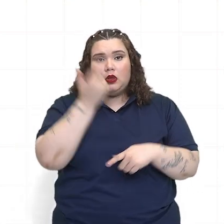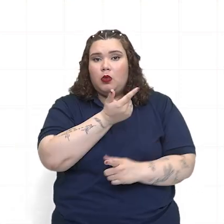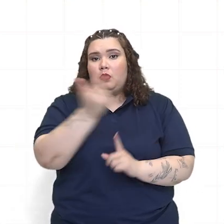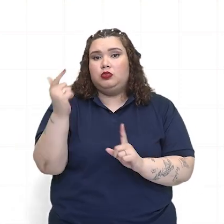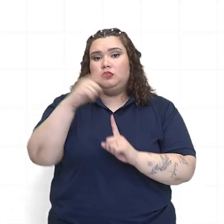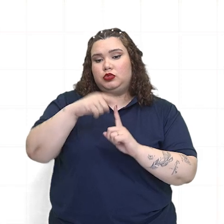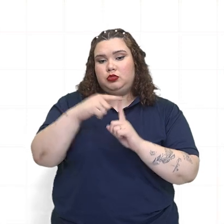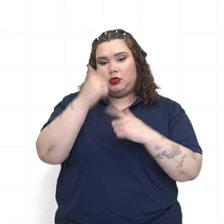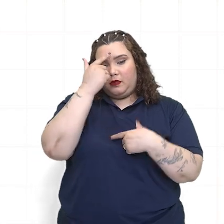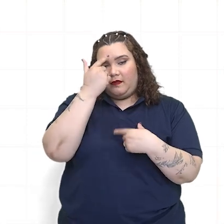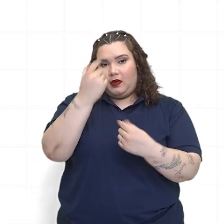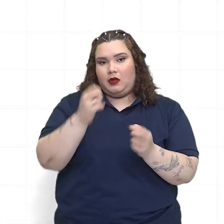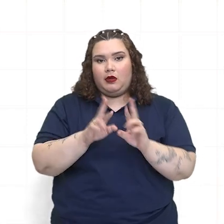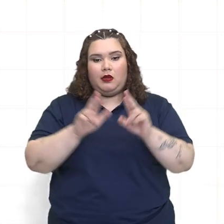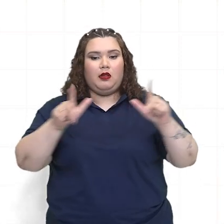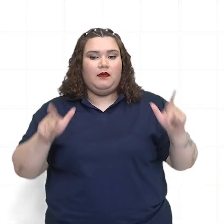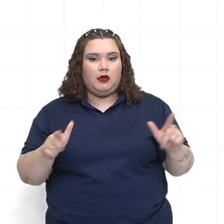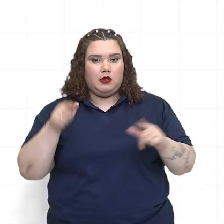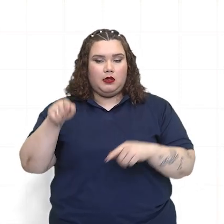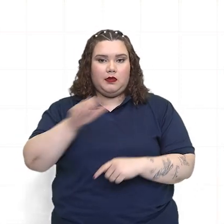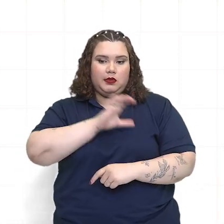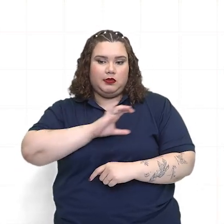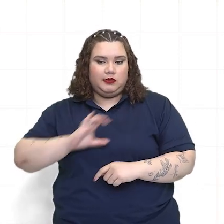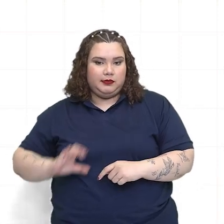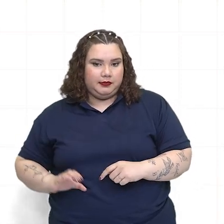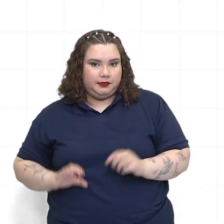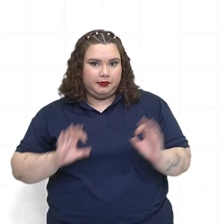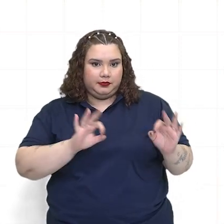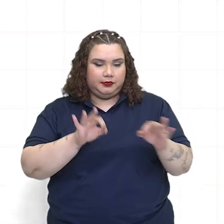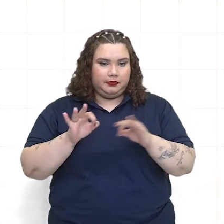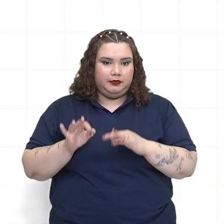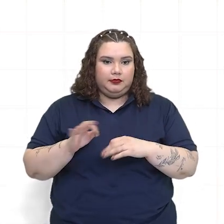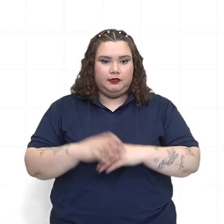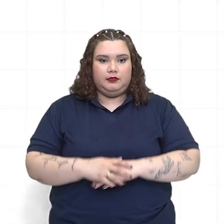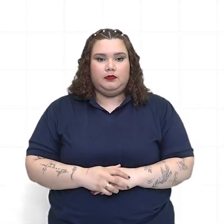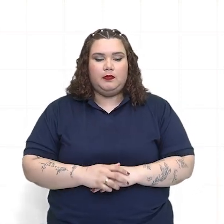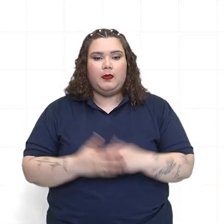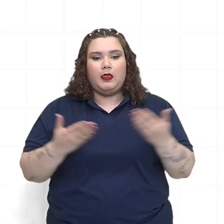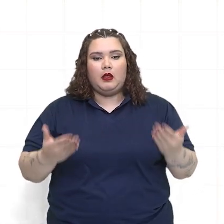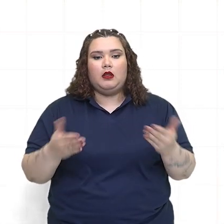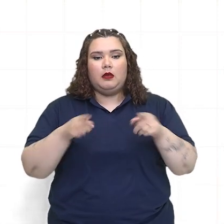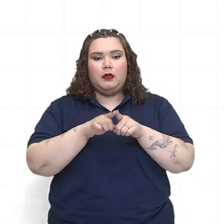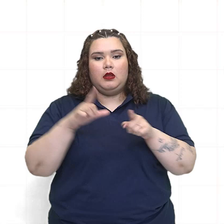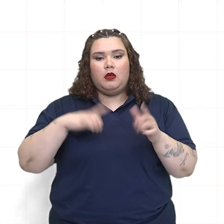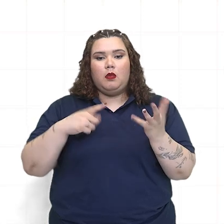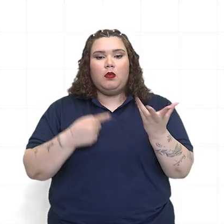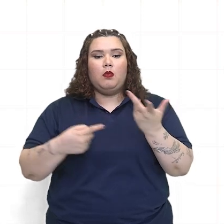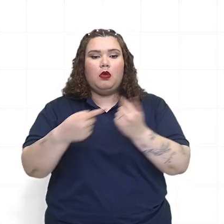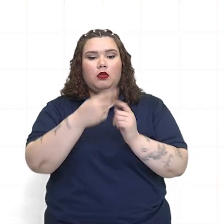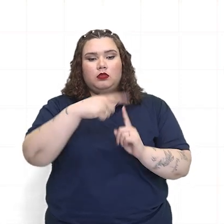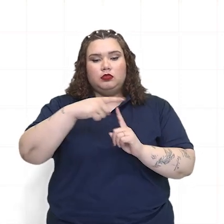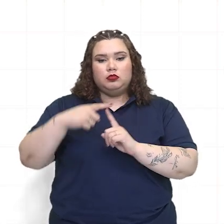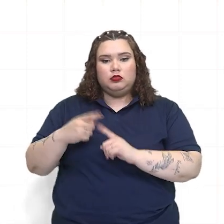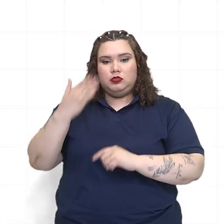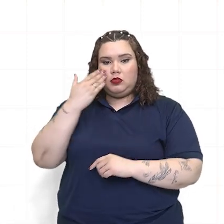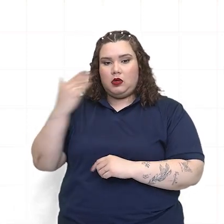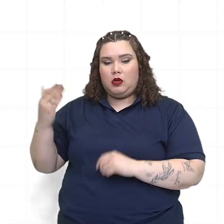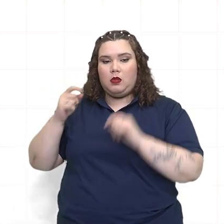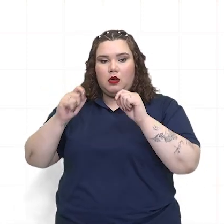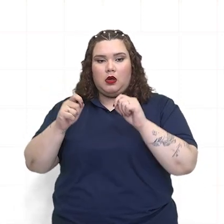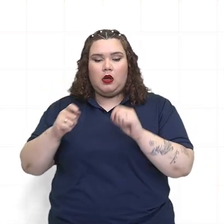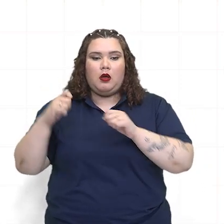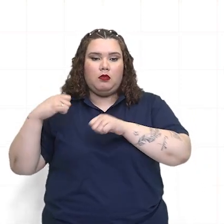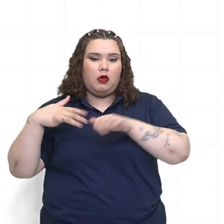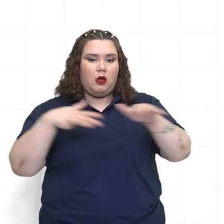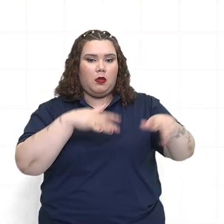que professavam uma fé diferente em relação aos cristãos. E nós temos então aí quais foram as cruzadas. Nós temos então aí,